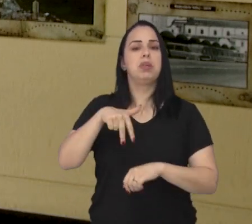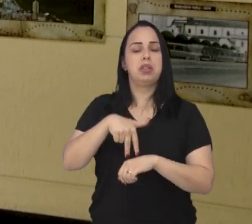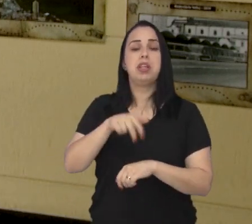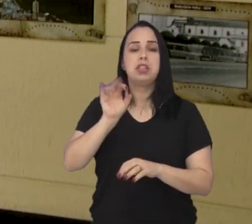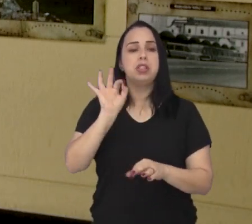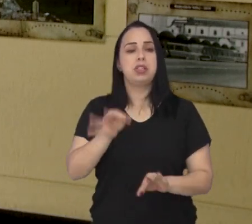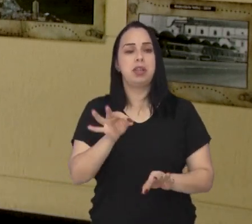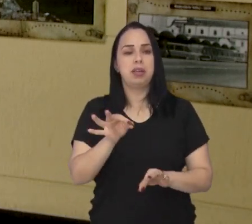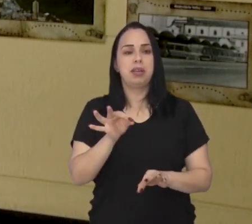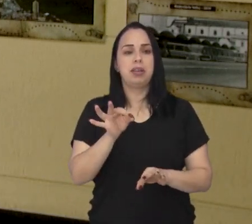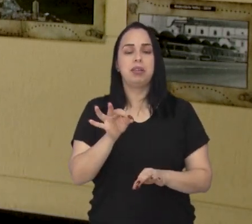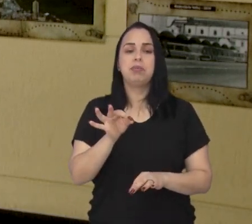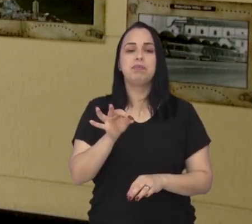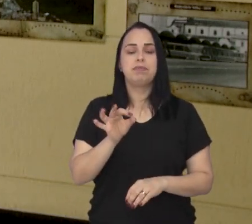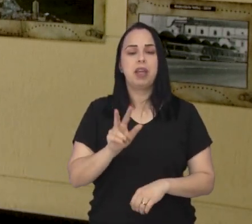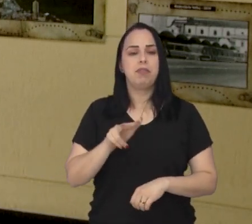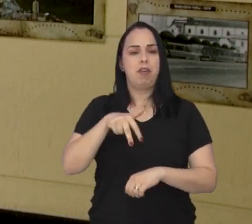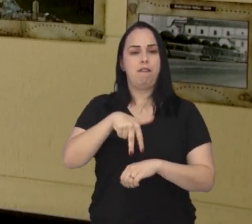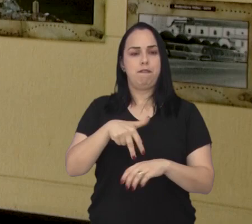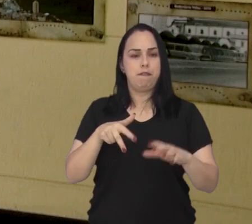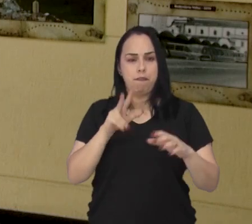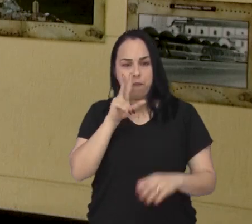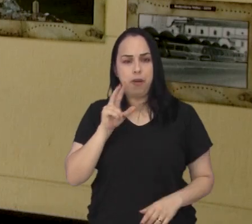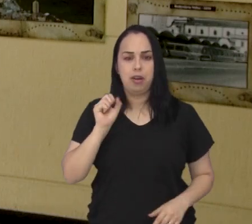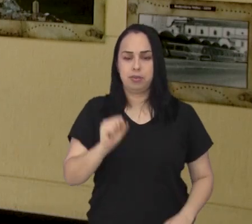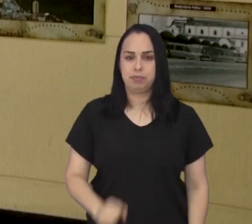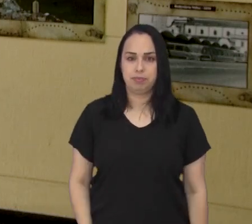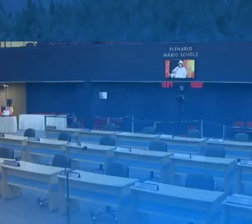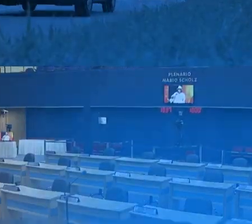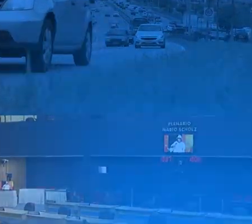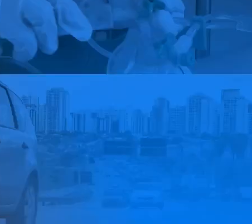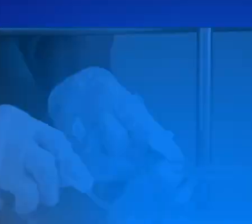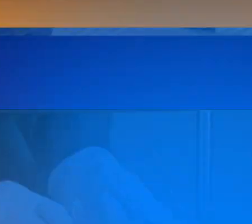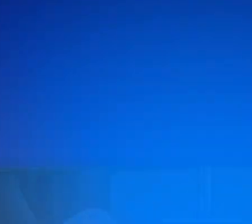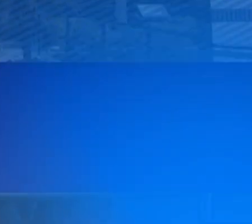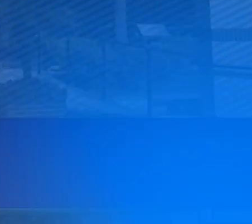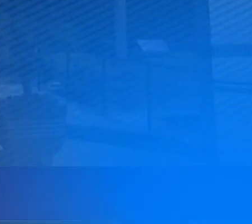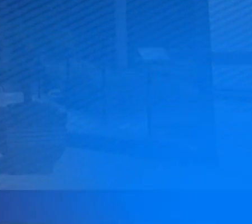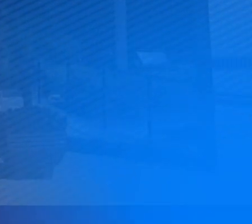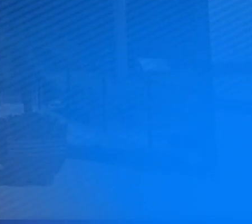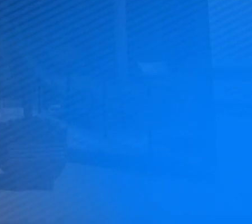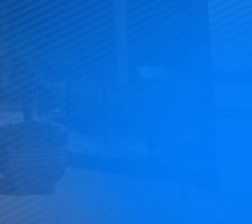e sim de fato ser ali uma mulher forte